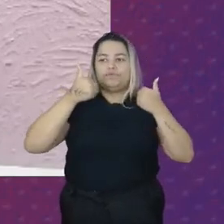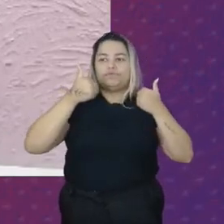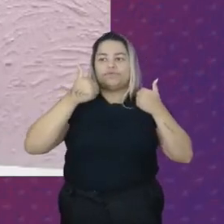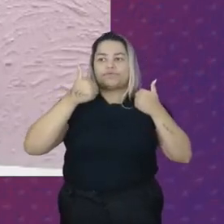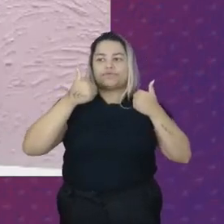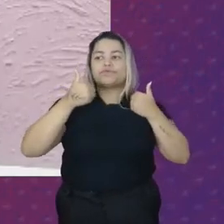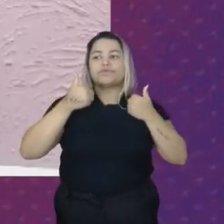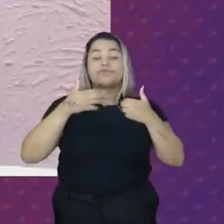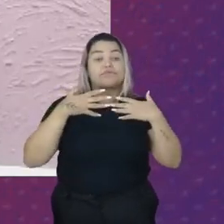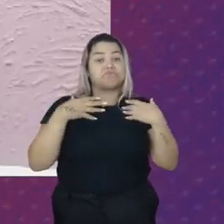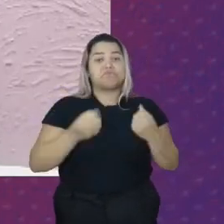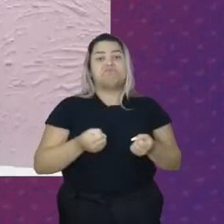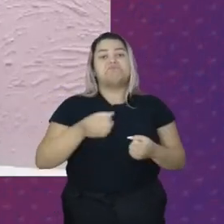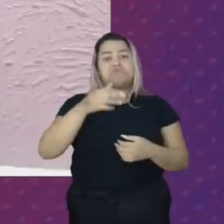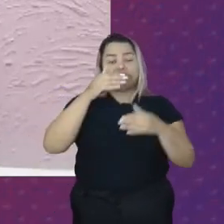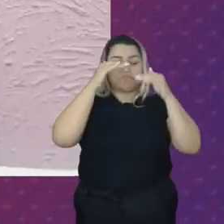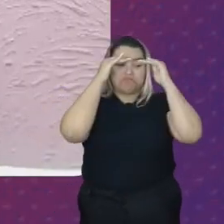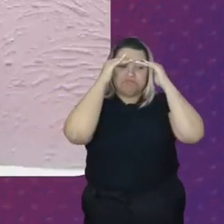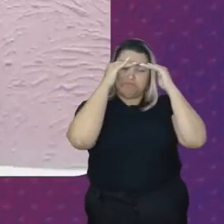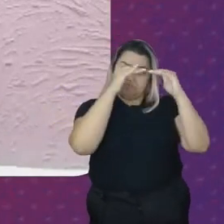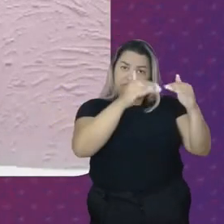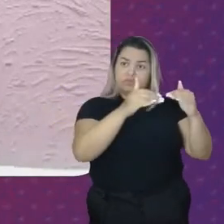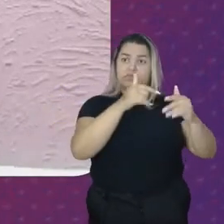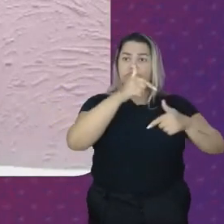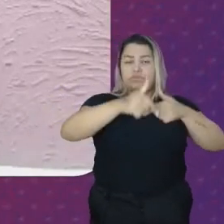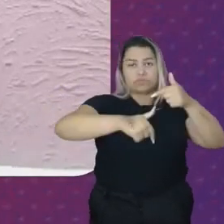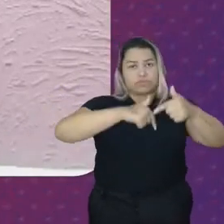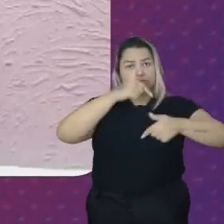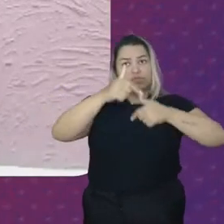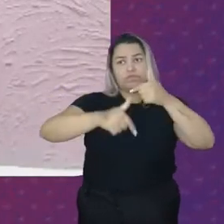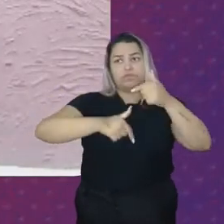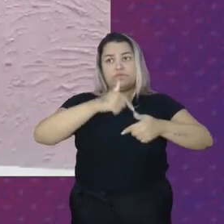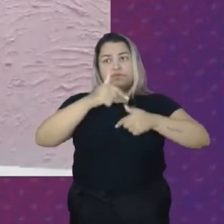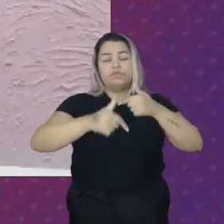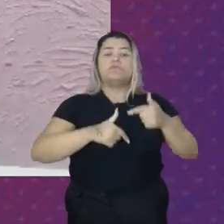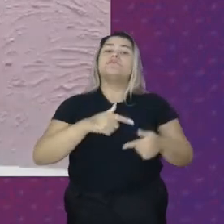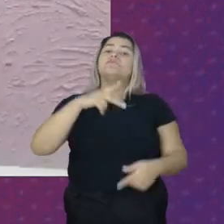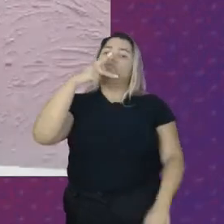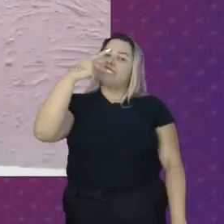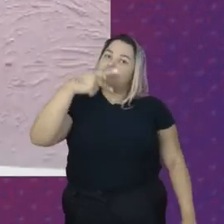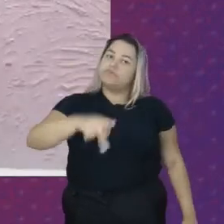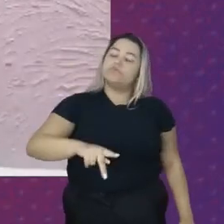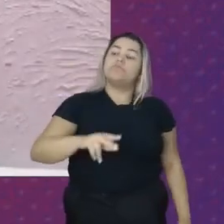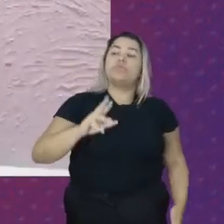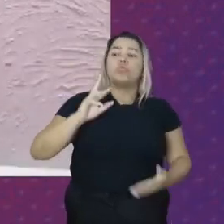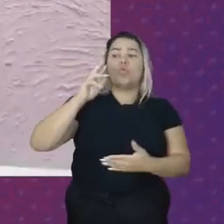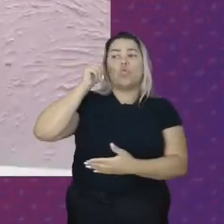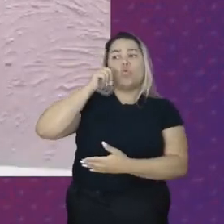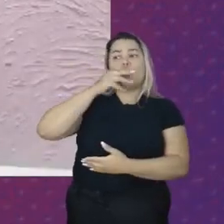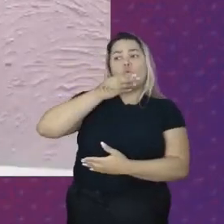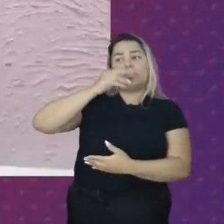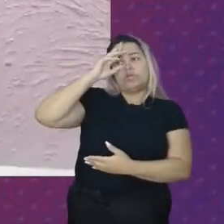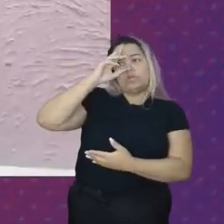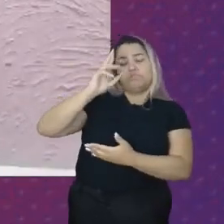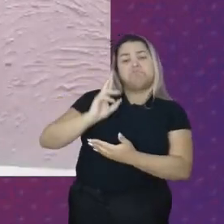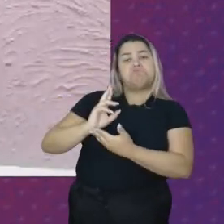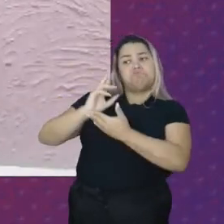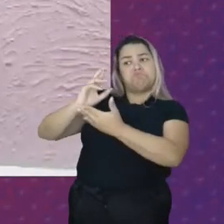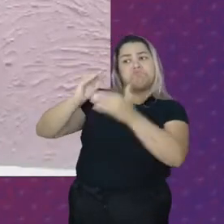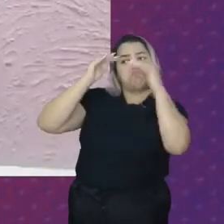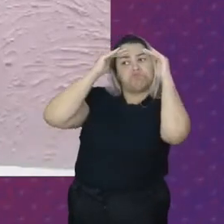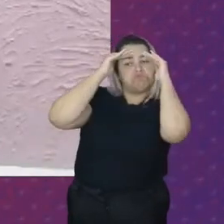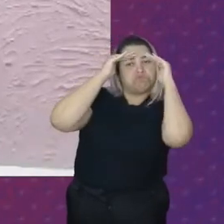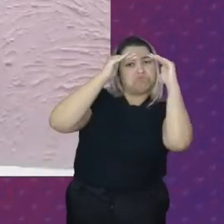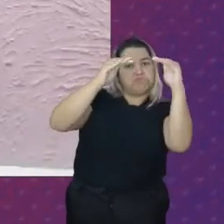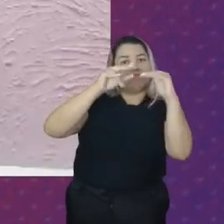Então, vamos respeitar o trabalho da sua trabalhadora, assim como o seu patrão lá no seu trabalho respeita o seu. E assim